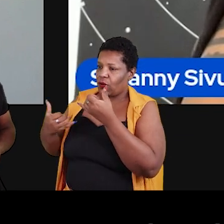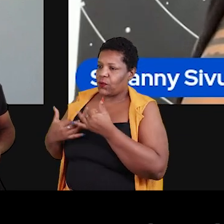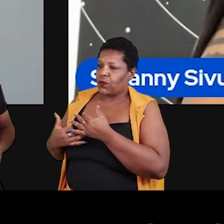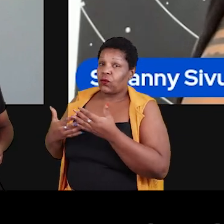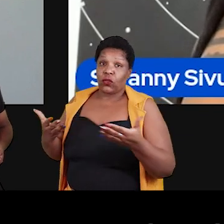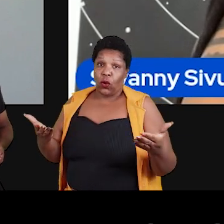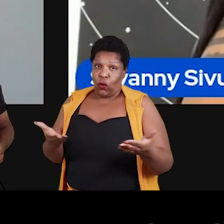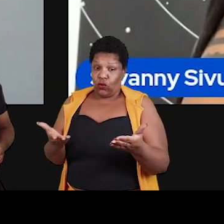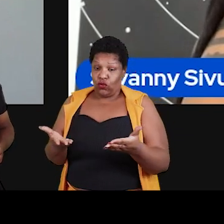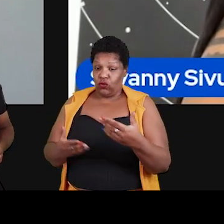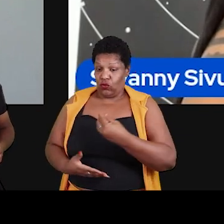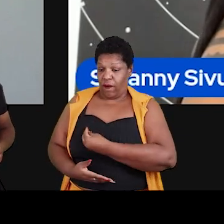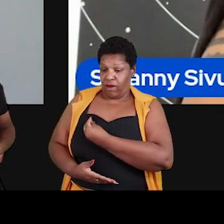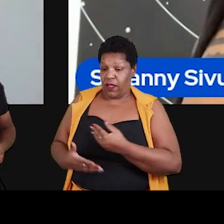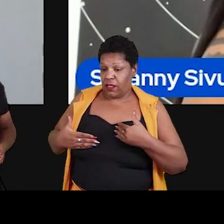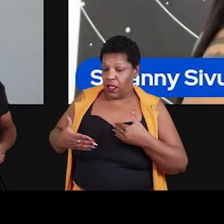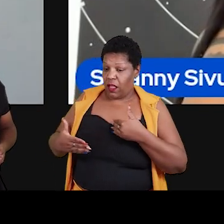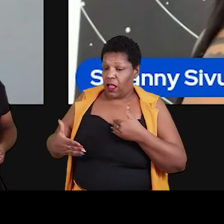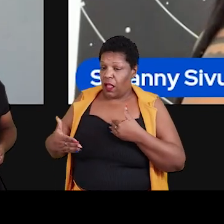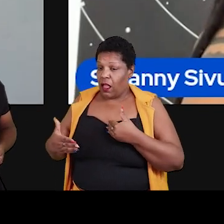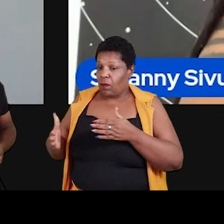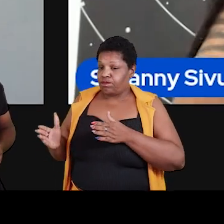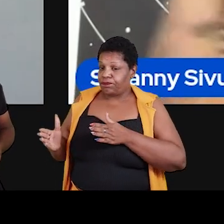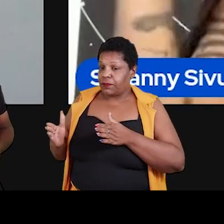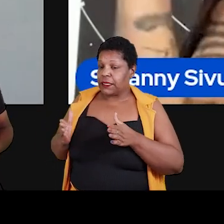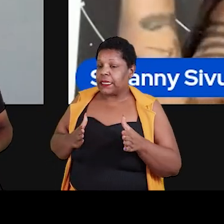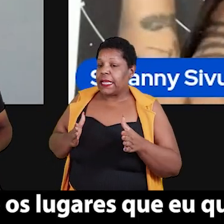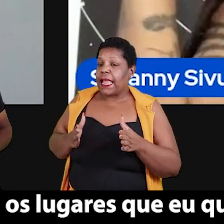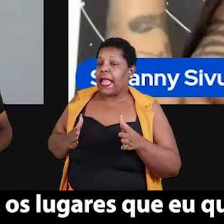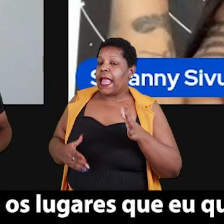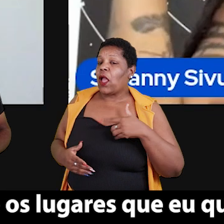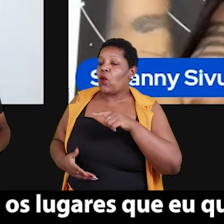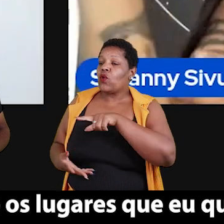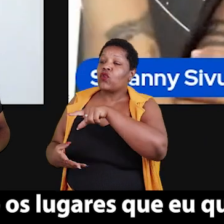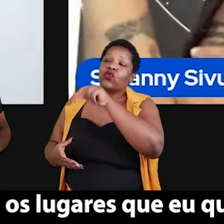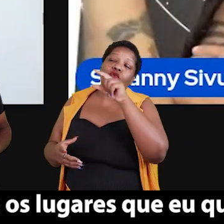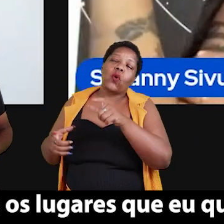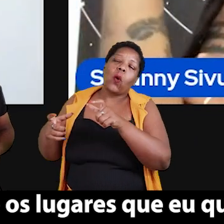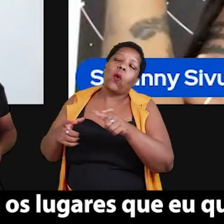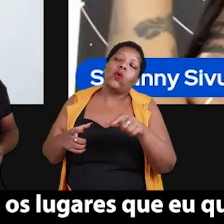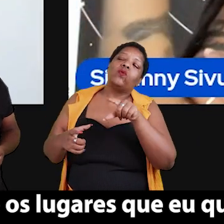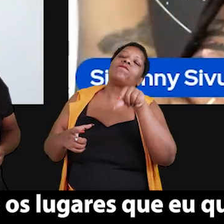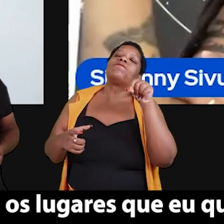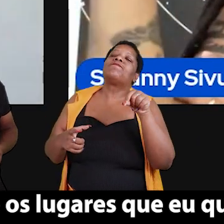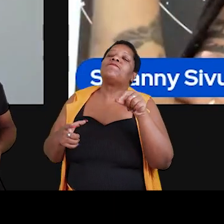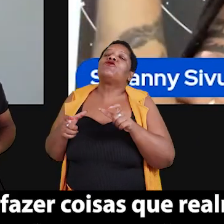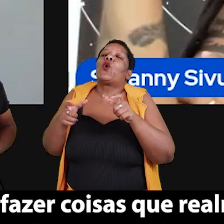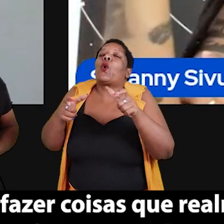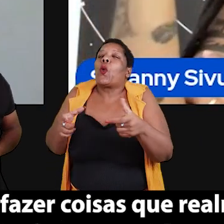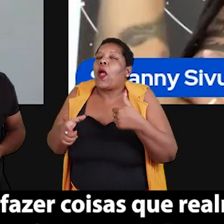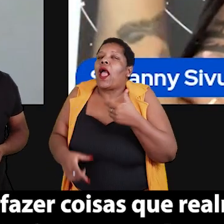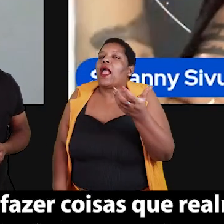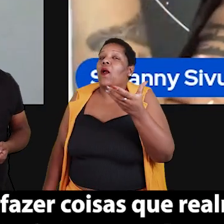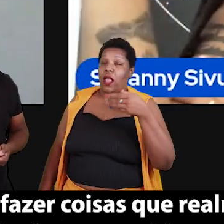estou num momento da minha vida que eu escolho muito os lugares que eu quero estar.